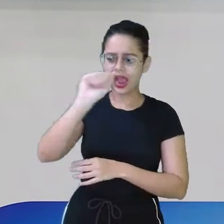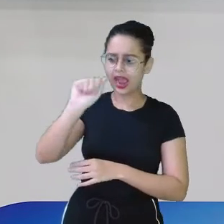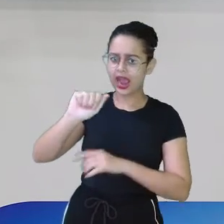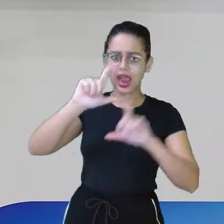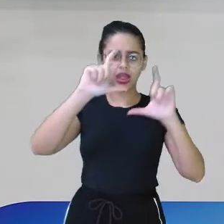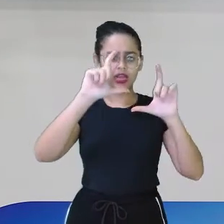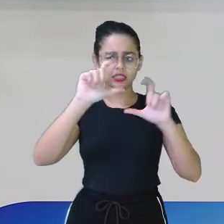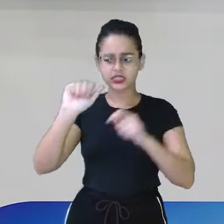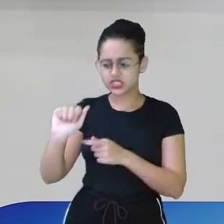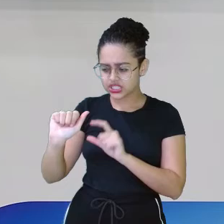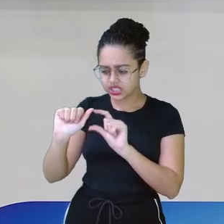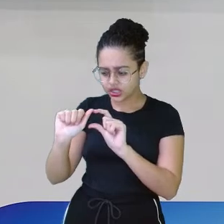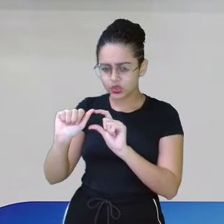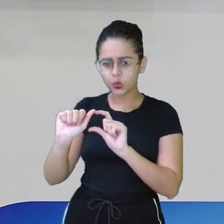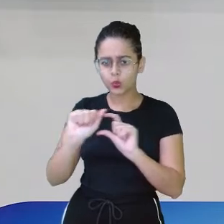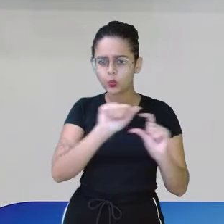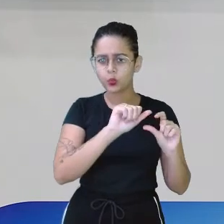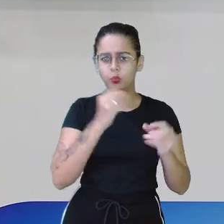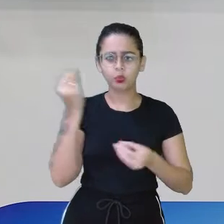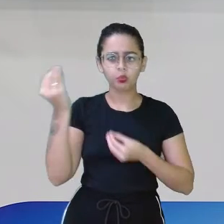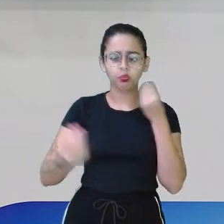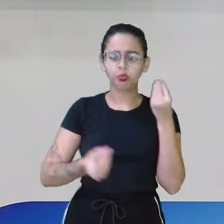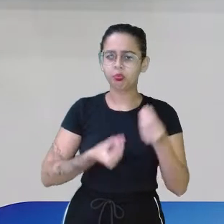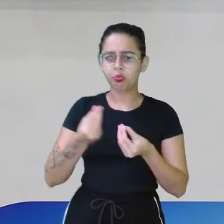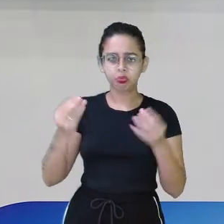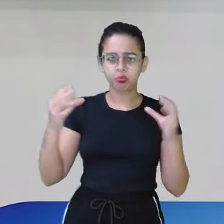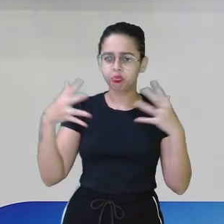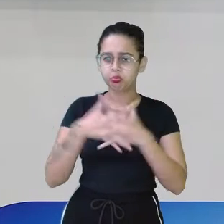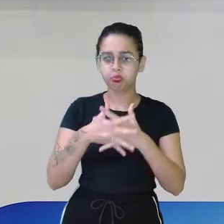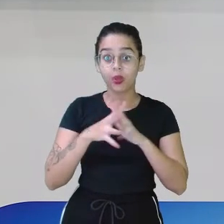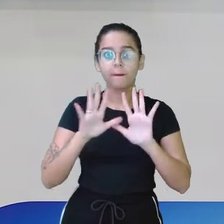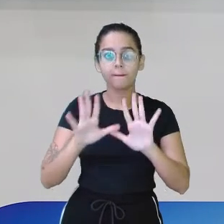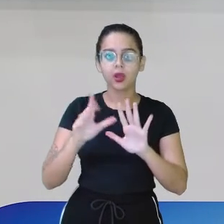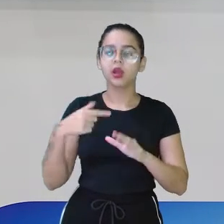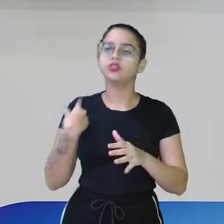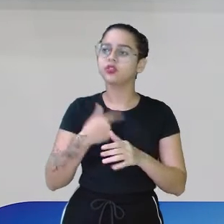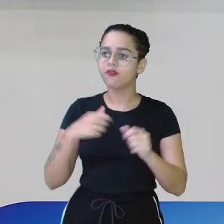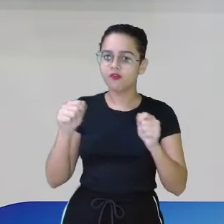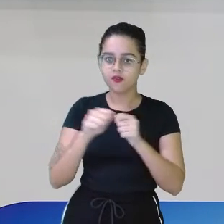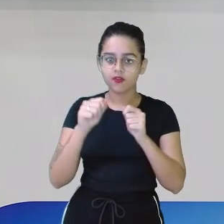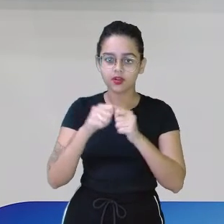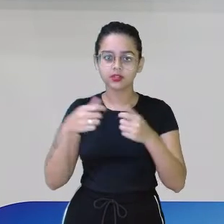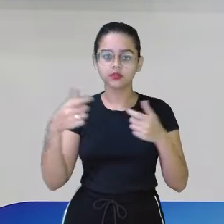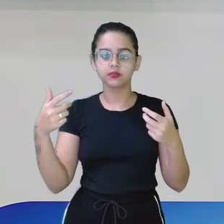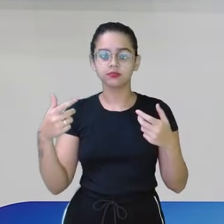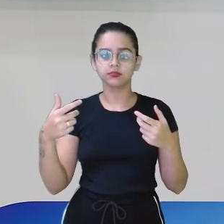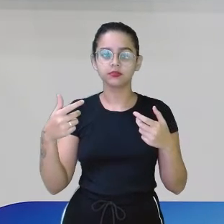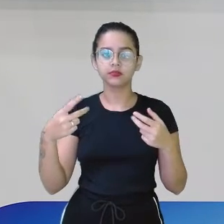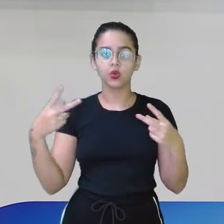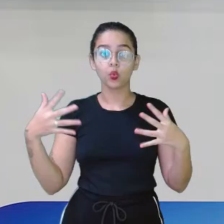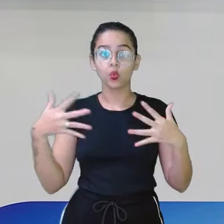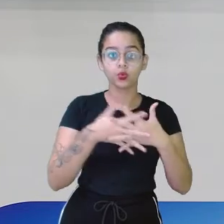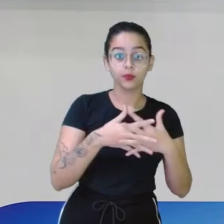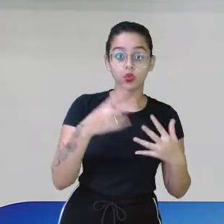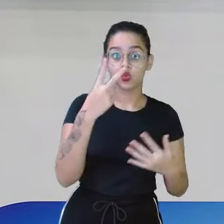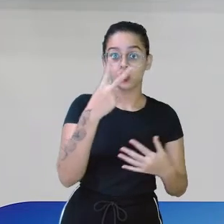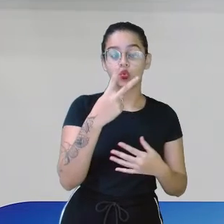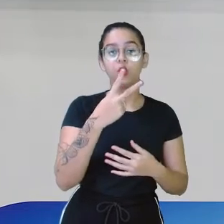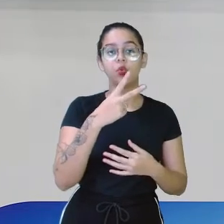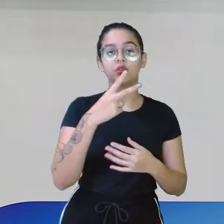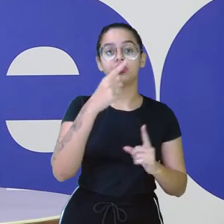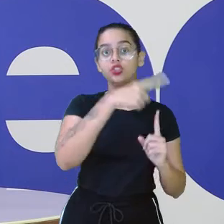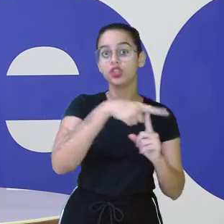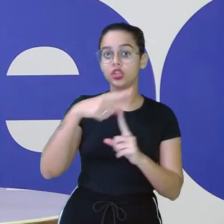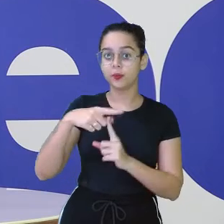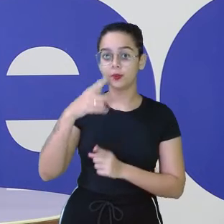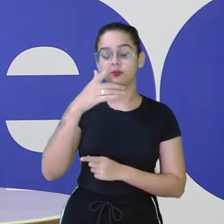um Azinho, né? Um A maiúsculo, um A minúsculo, né? Mas quando a gente vai fazer o cruzamento, professora, de duas espécies, né?